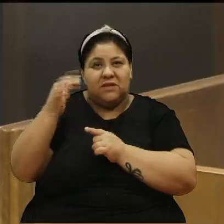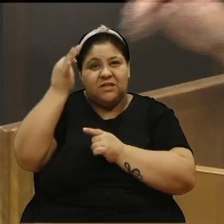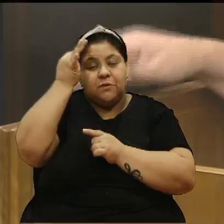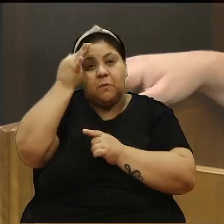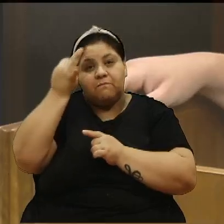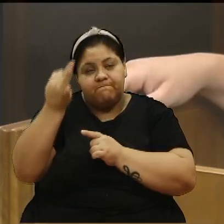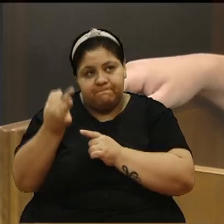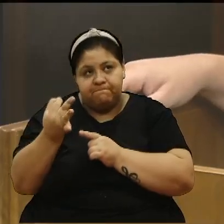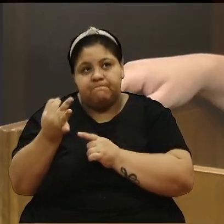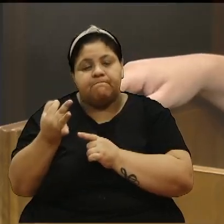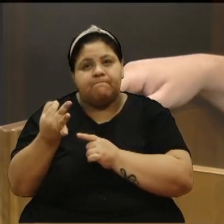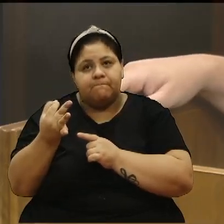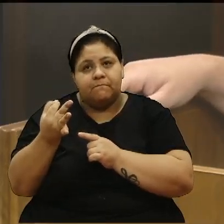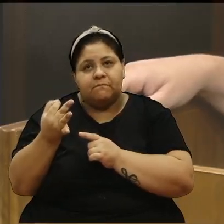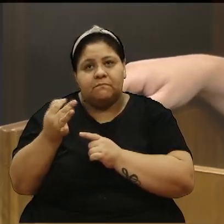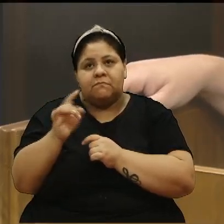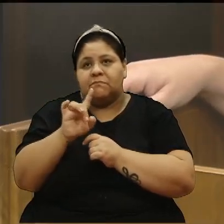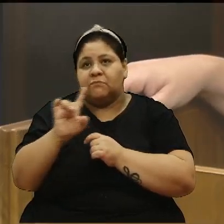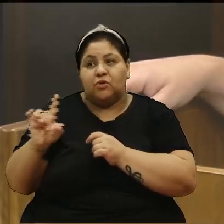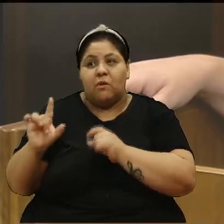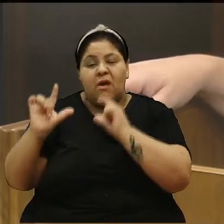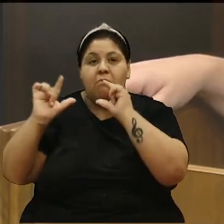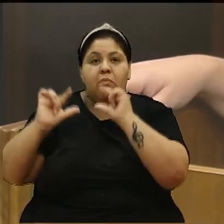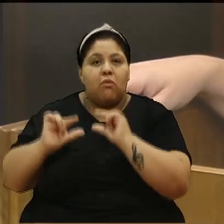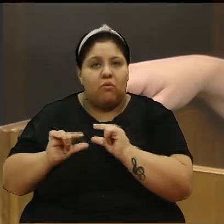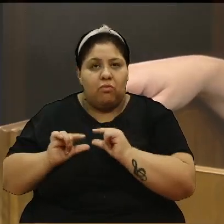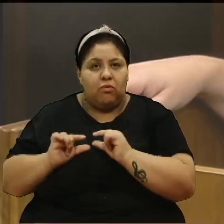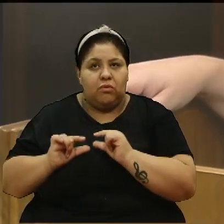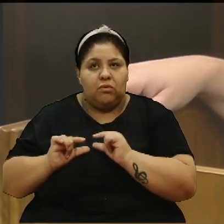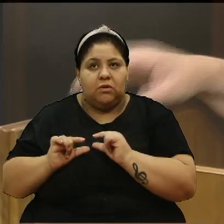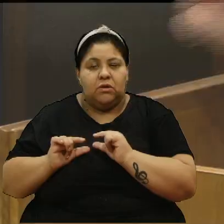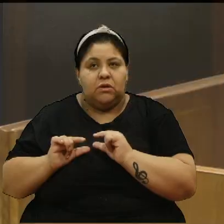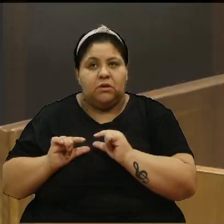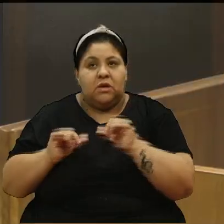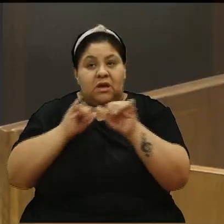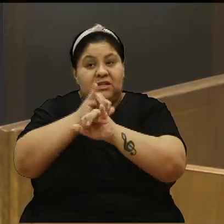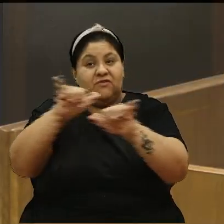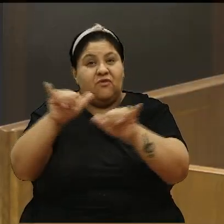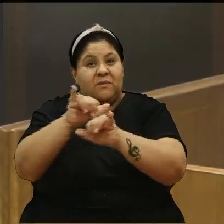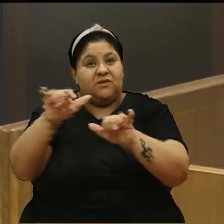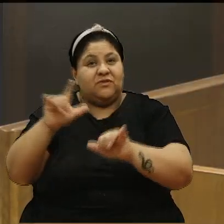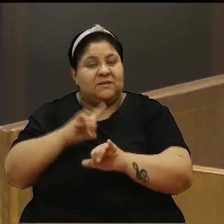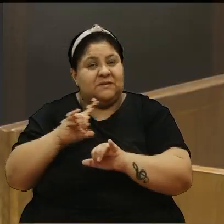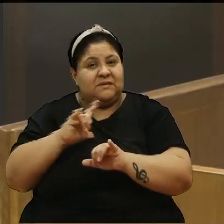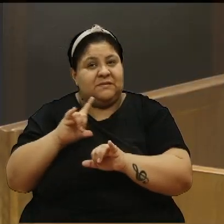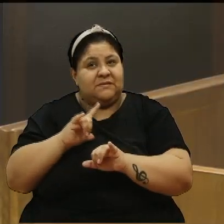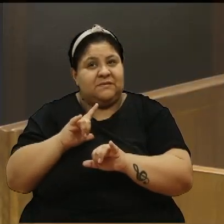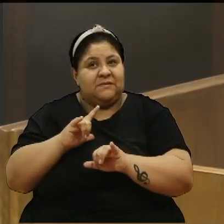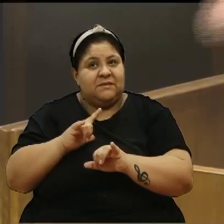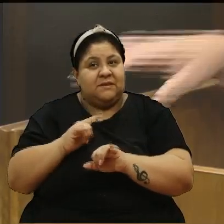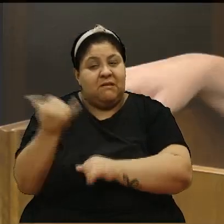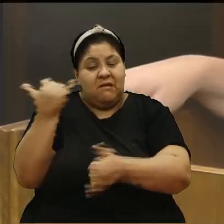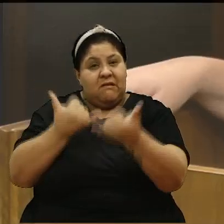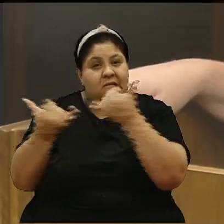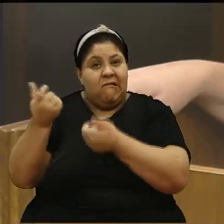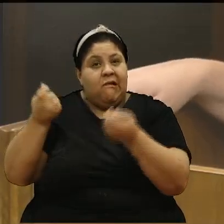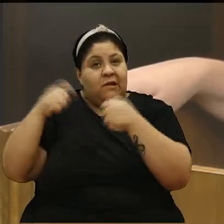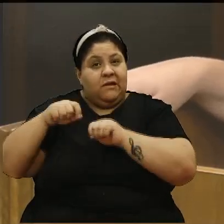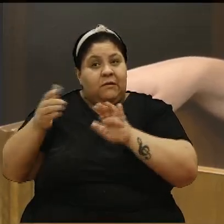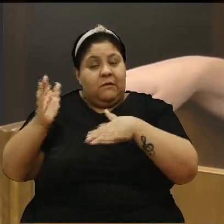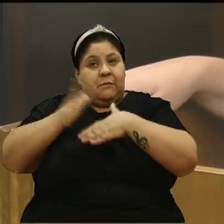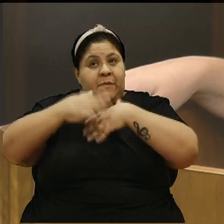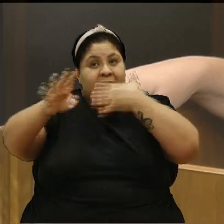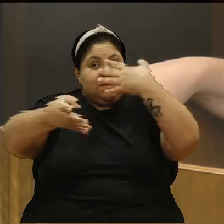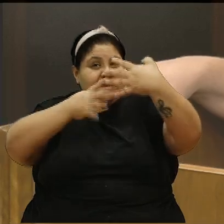entendeu que não é poucos os dados que a gente precisa. Esses dados precisam estar mais transparentes